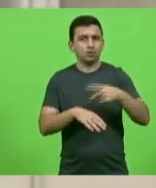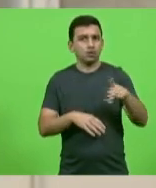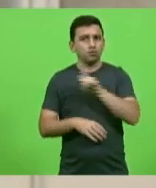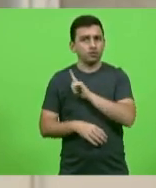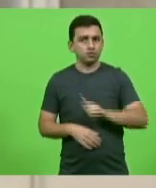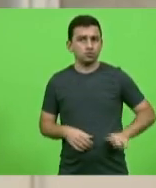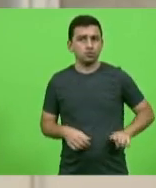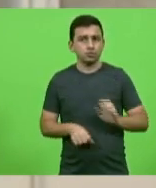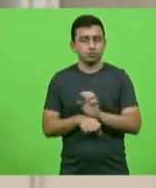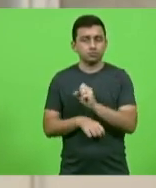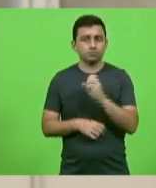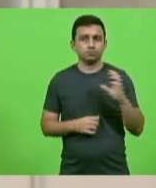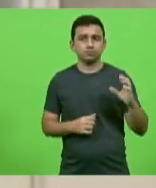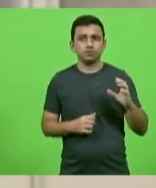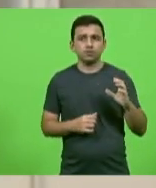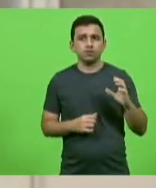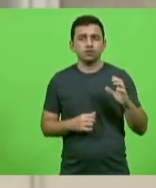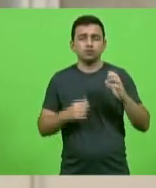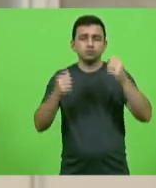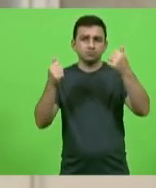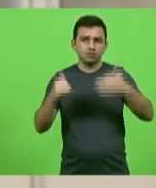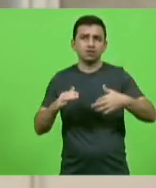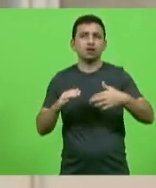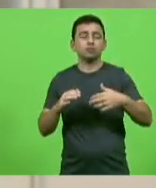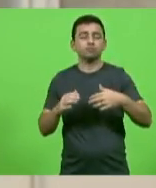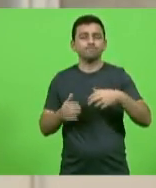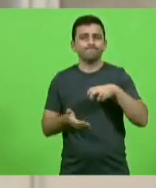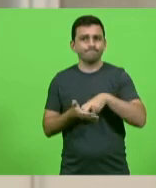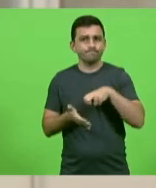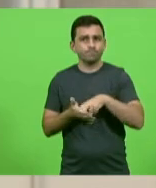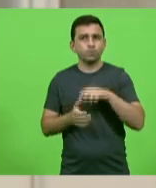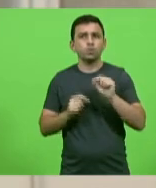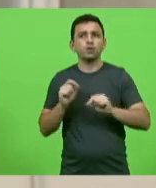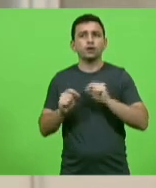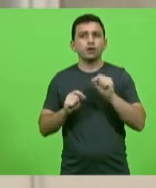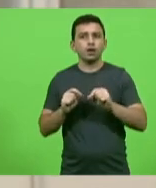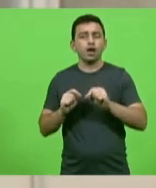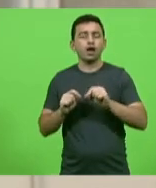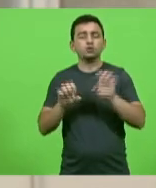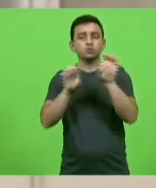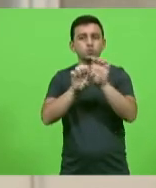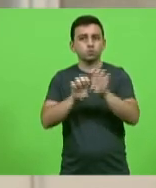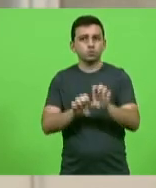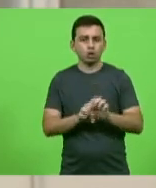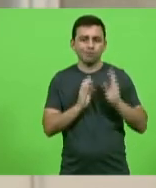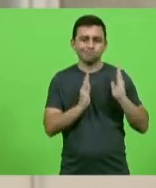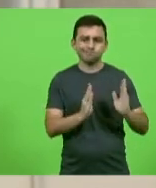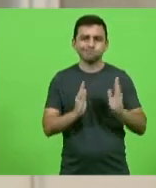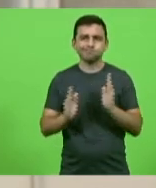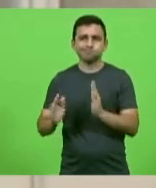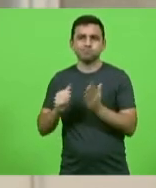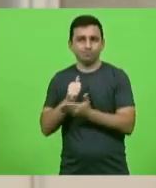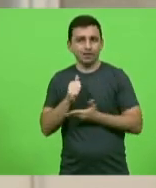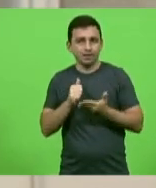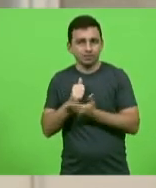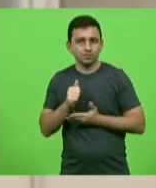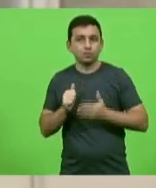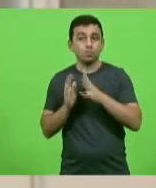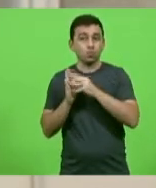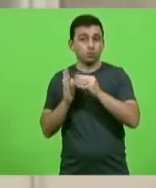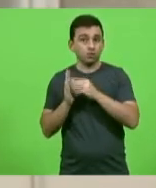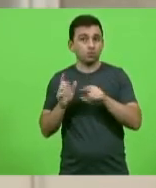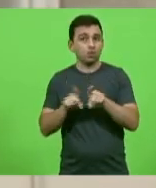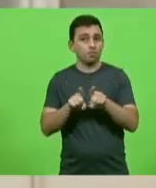governador do Estado disciplina sobre a estrutura organizacional básica e o